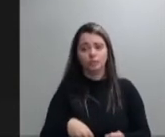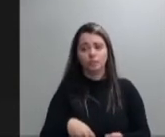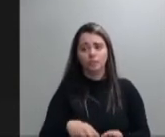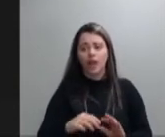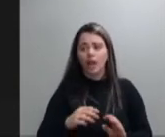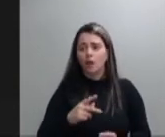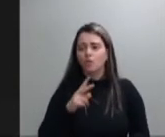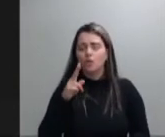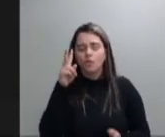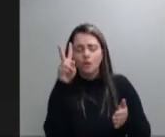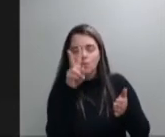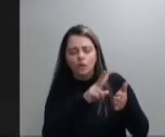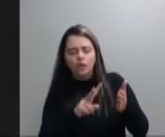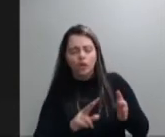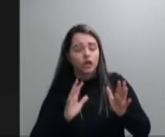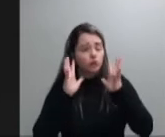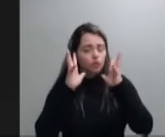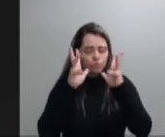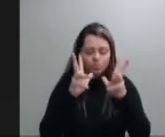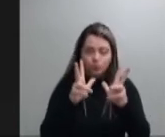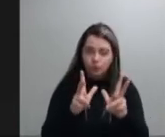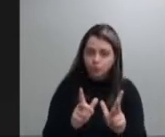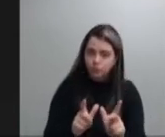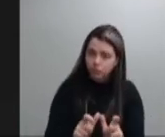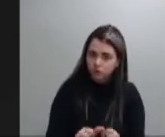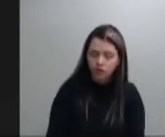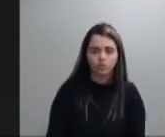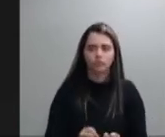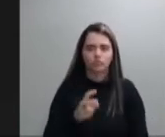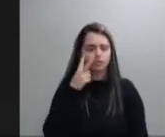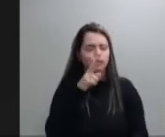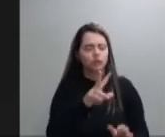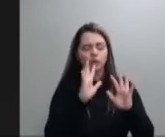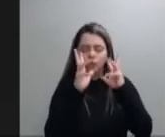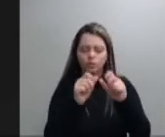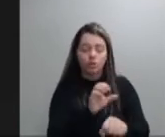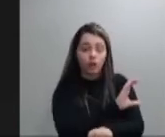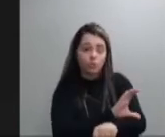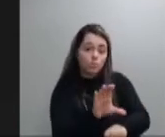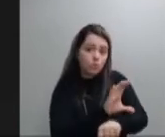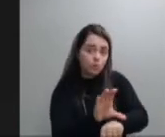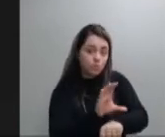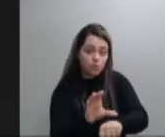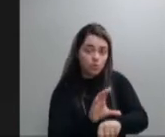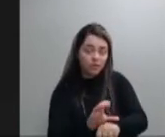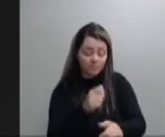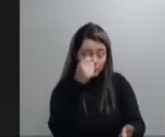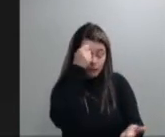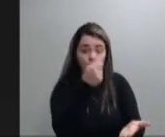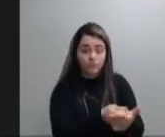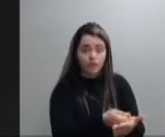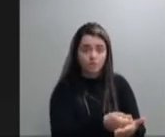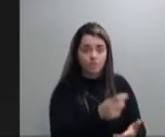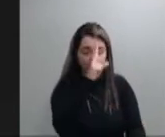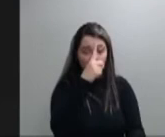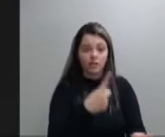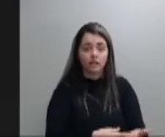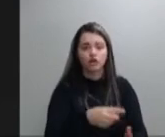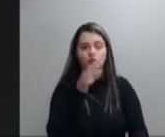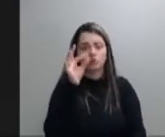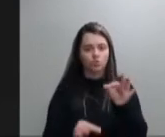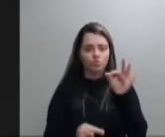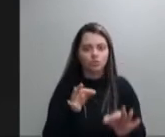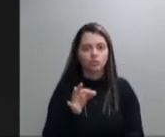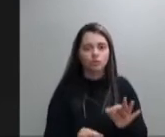formulados perante aquele conselho relativos ao concurso em questão e afirmou que a decisão proferida pelo TJ